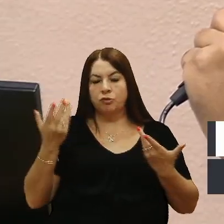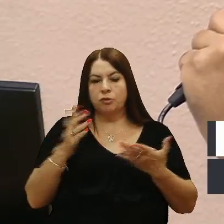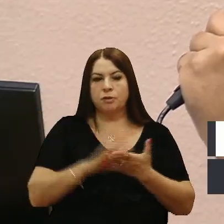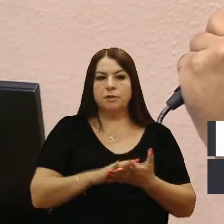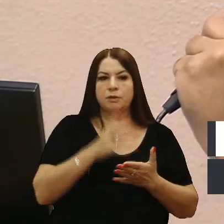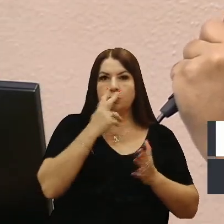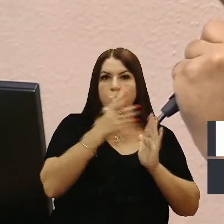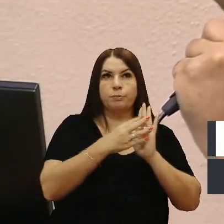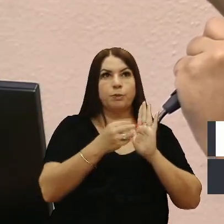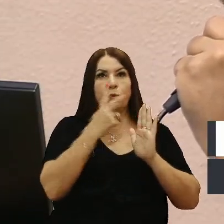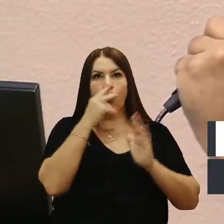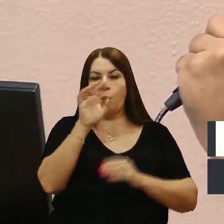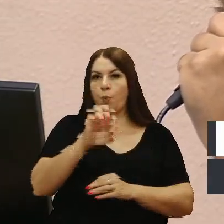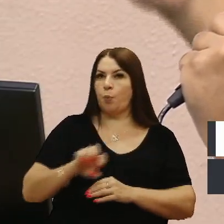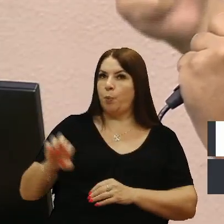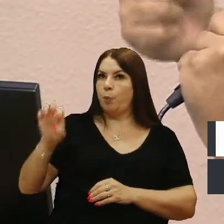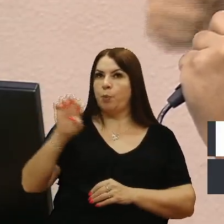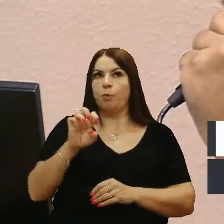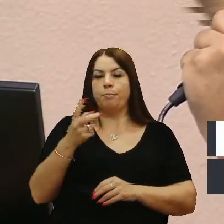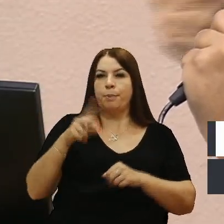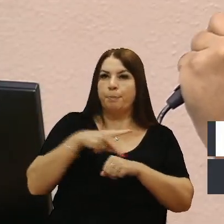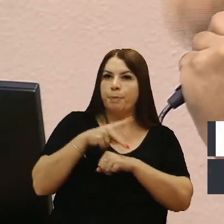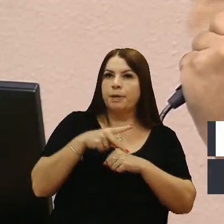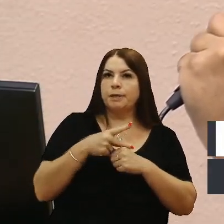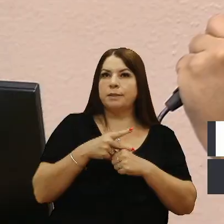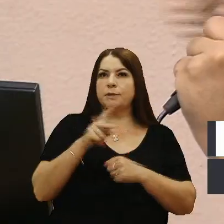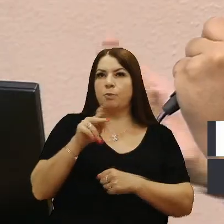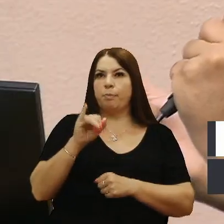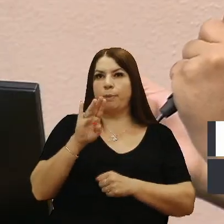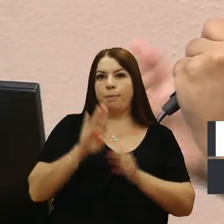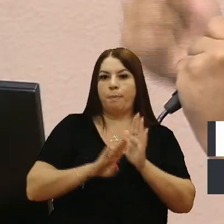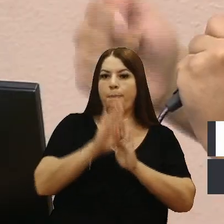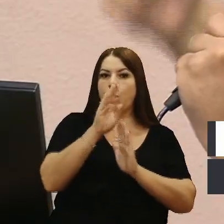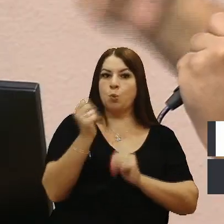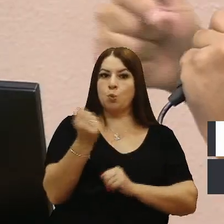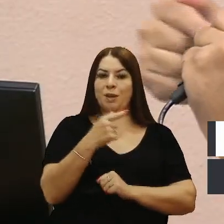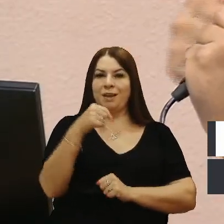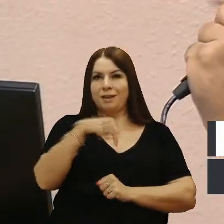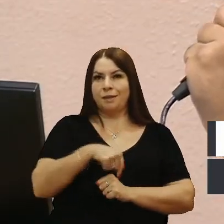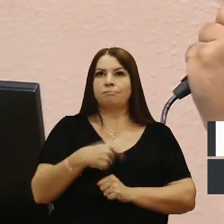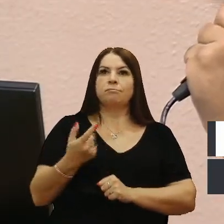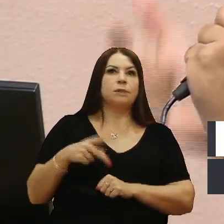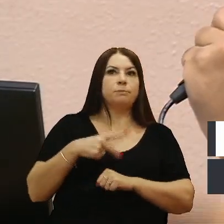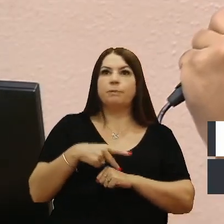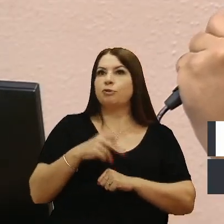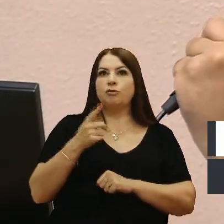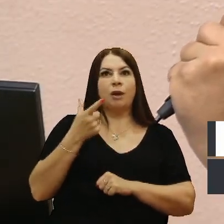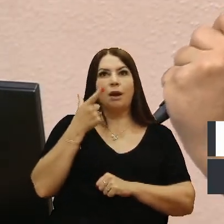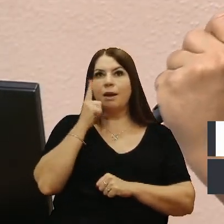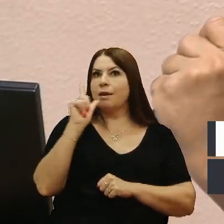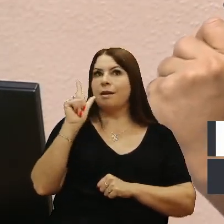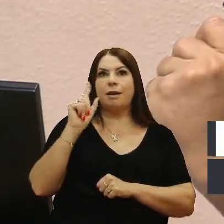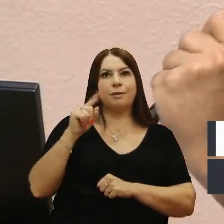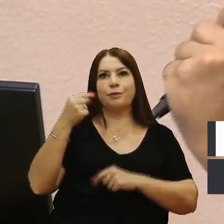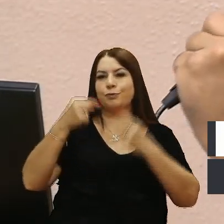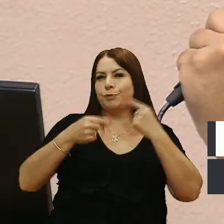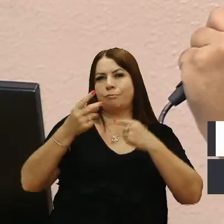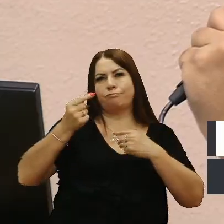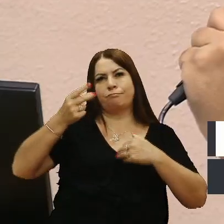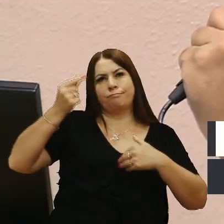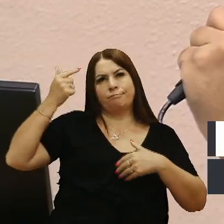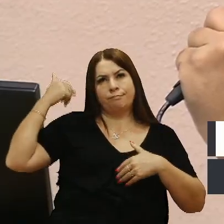inspiram na Europa ou em países com um PIB maior que o nosso, esses países já venceram essa discussão há muito